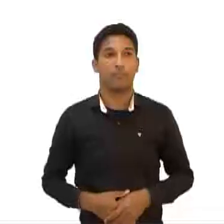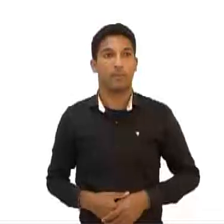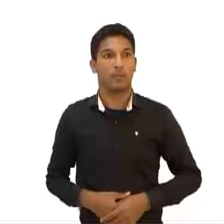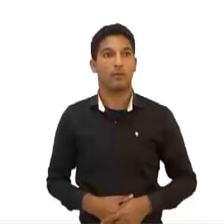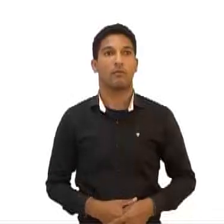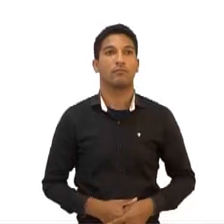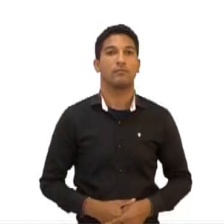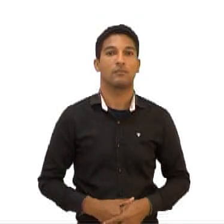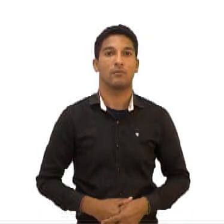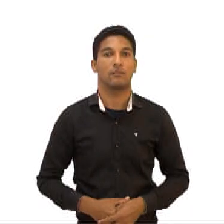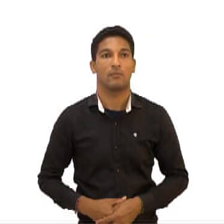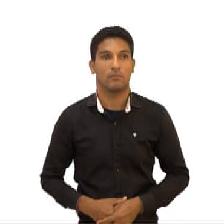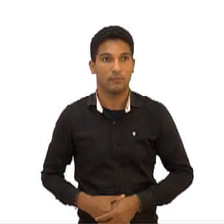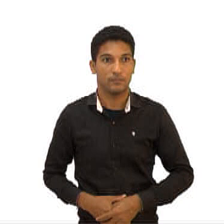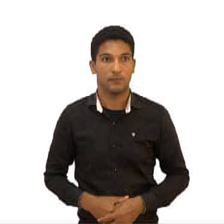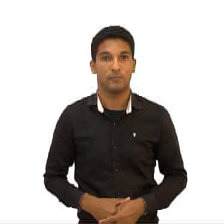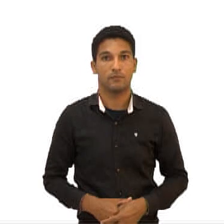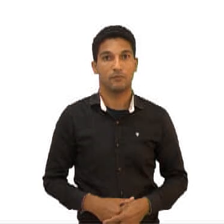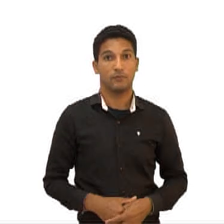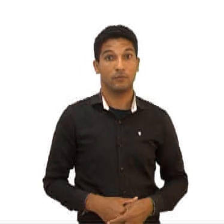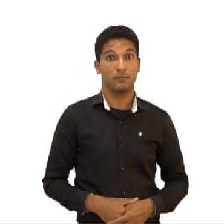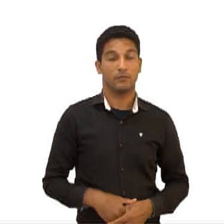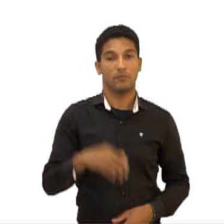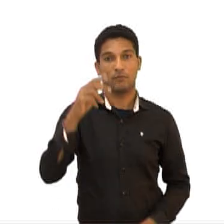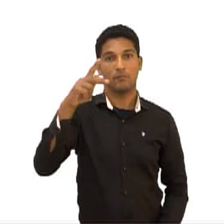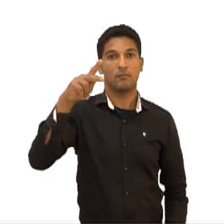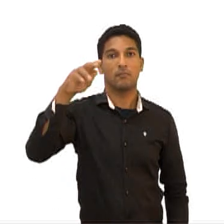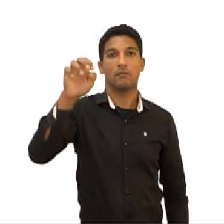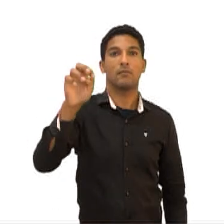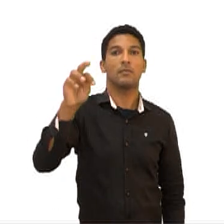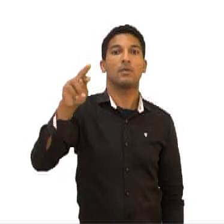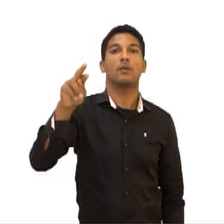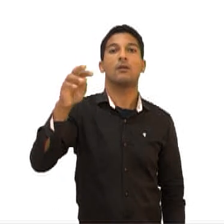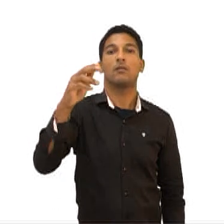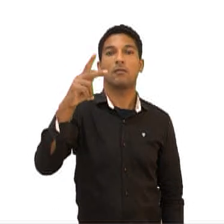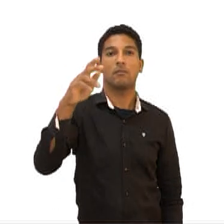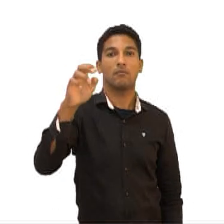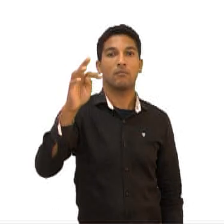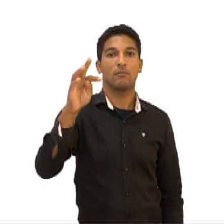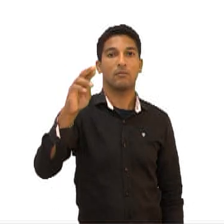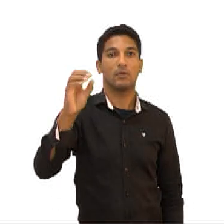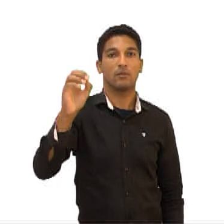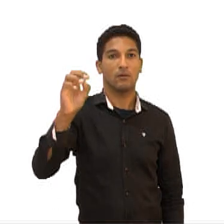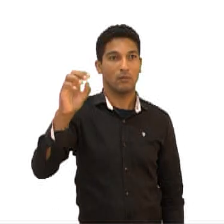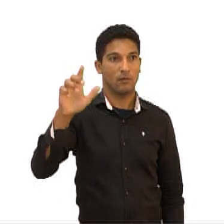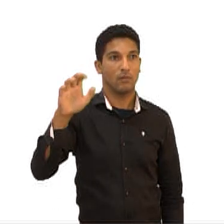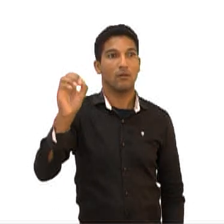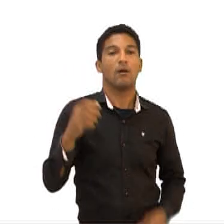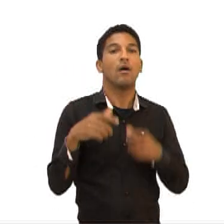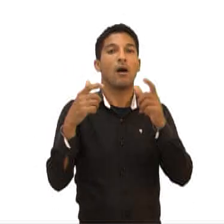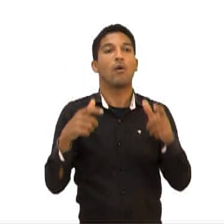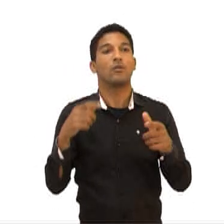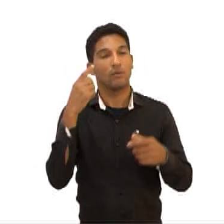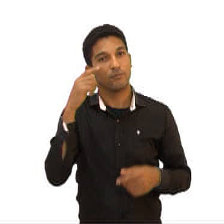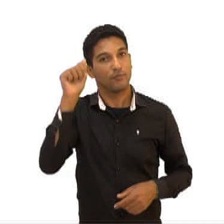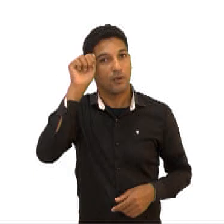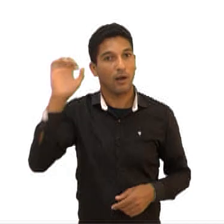O petróleo, 6 dos 10 maiores produtores mundiais estão lá na Ásia, né? No Oriente Médio, Arábia Saudita, Rússia, Iraque, Irã,